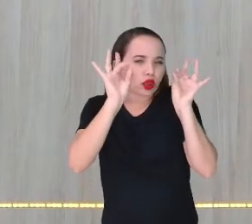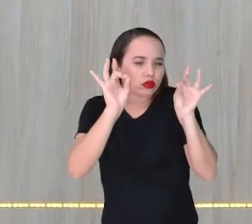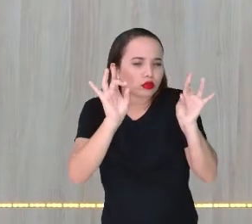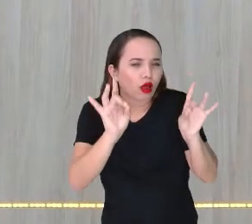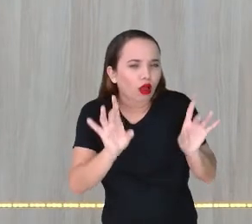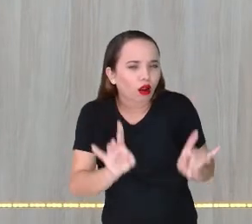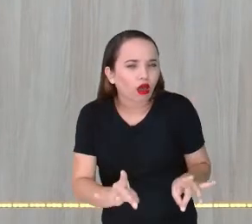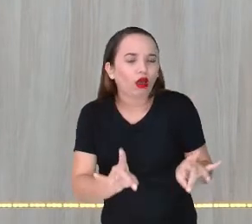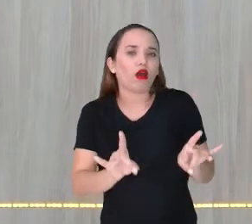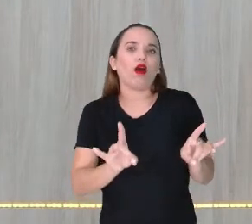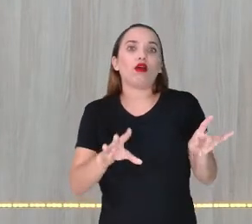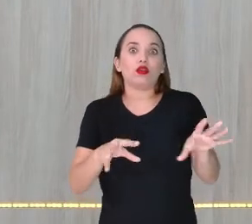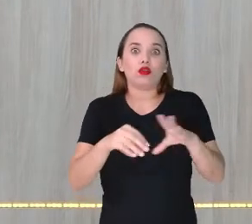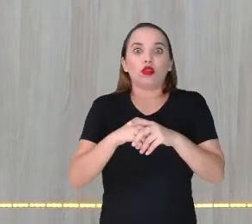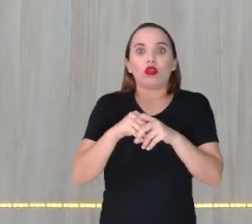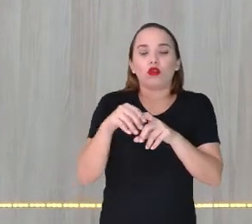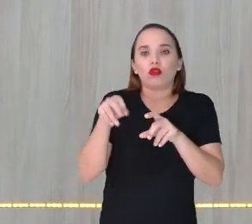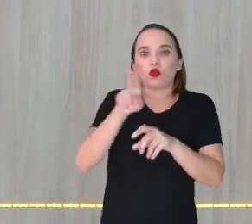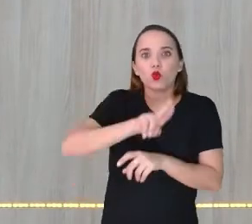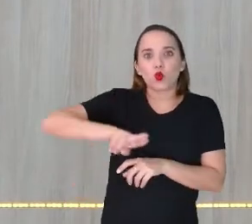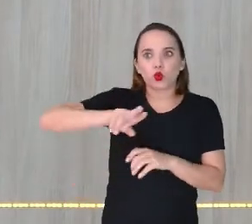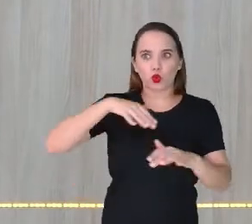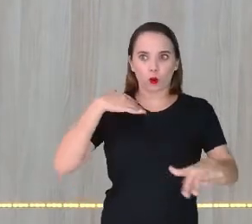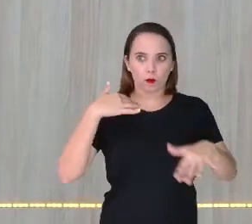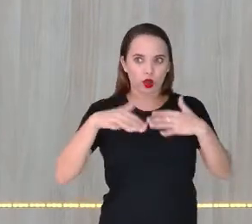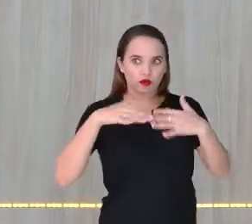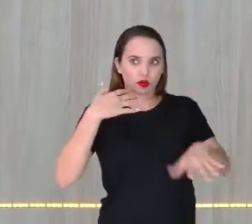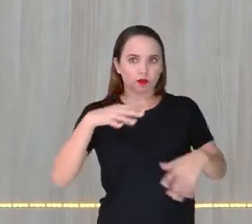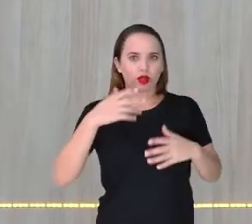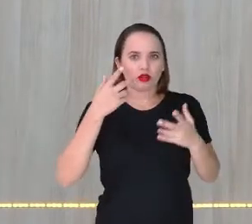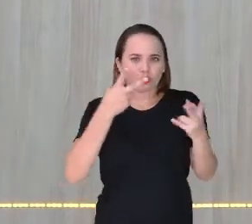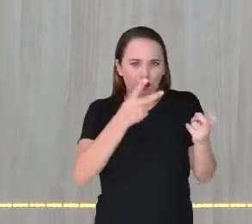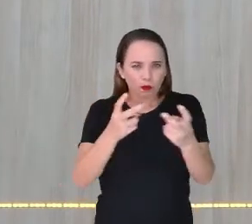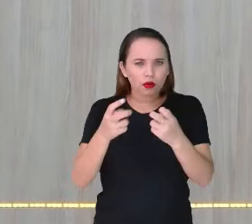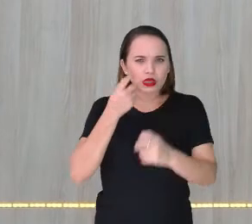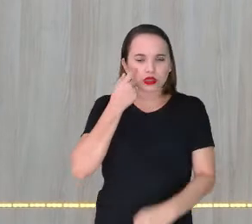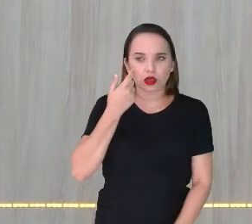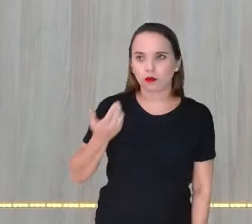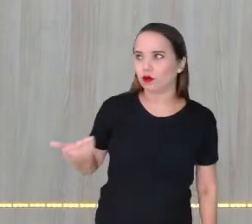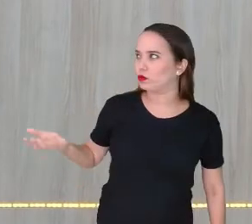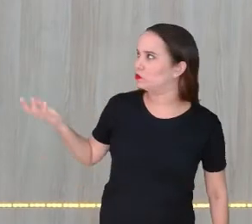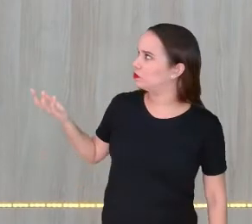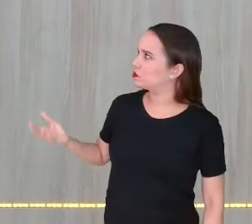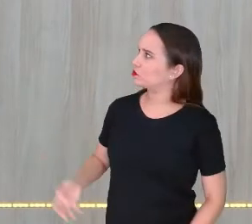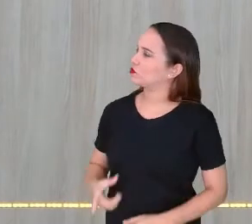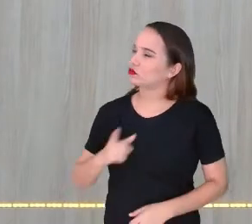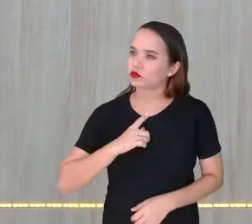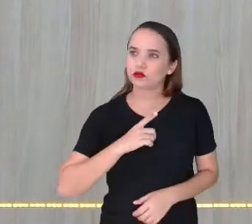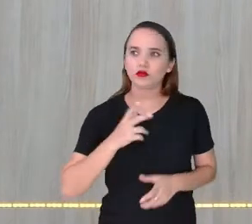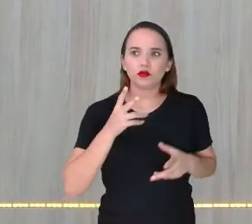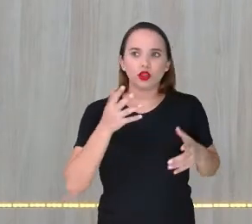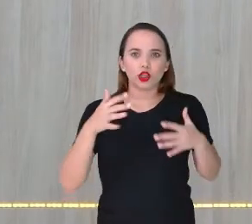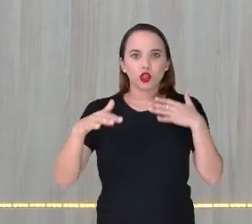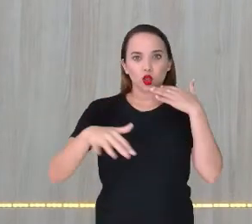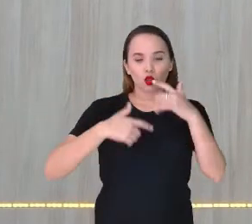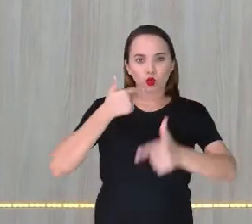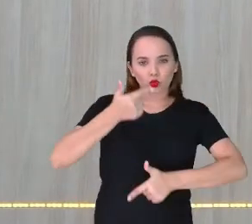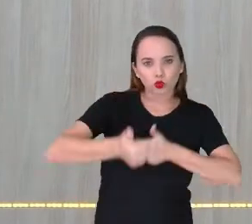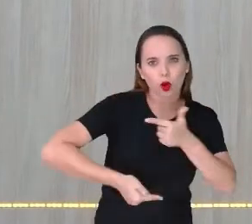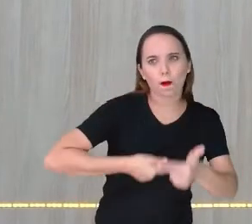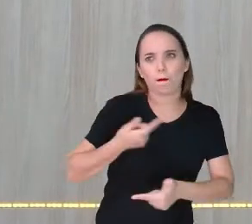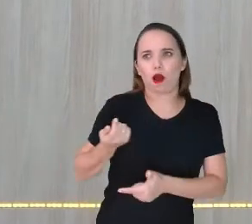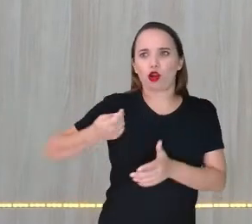estava fazendo, como o corpo dela se movimentava. Então vejam aí todo o trabalho manual que esse cara está tendo para